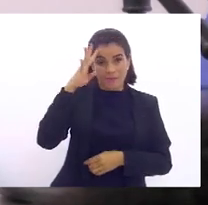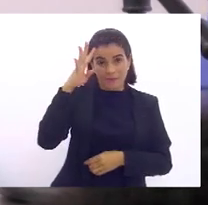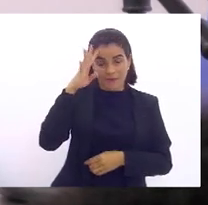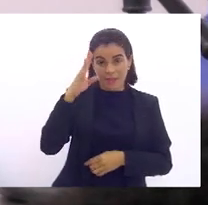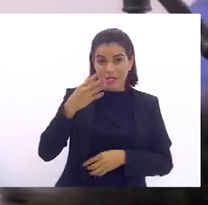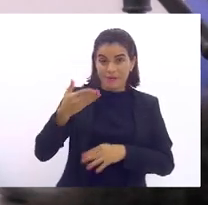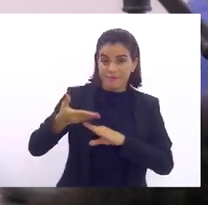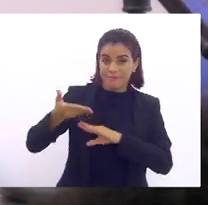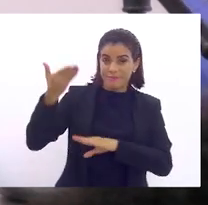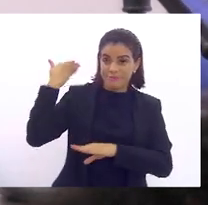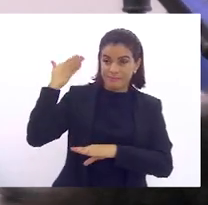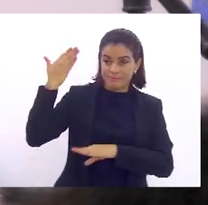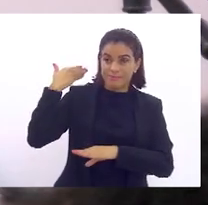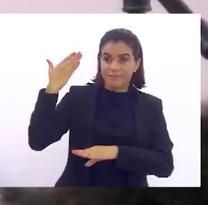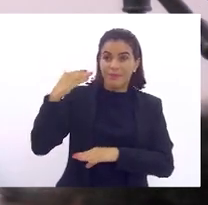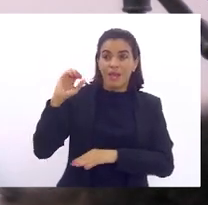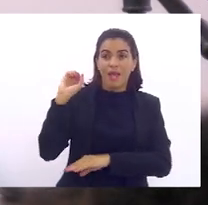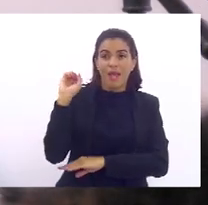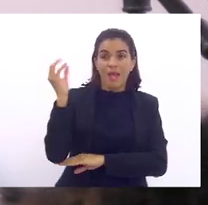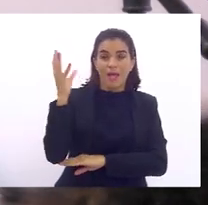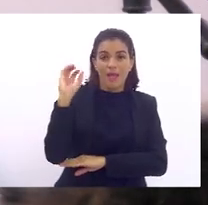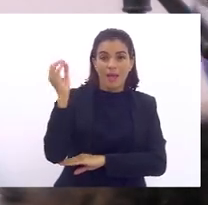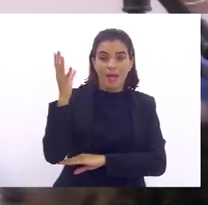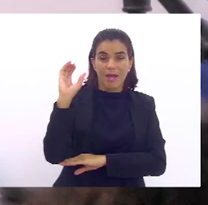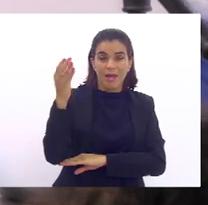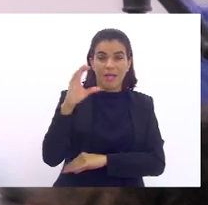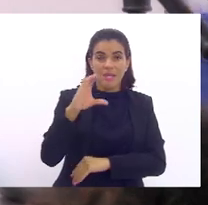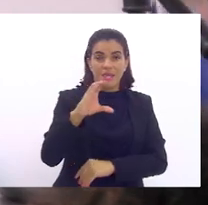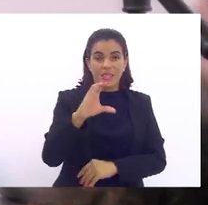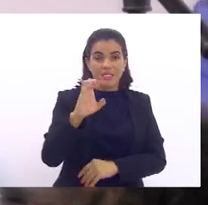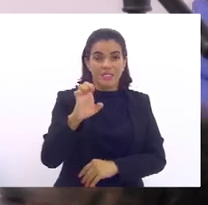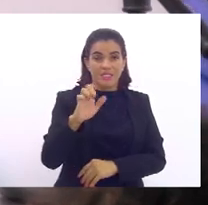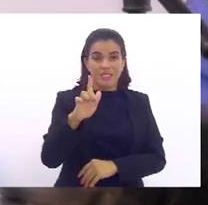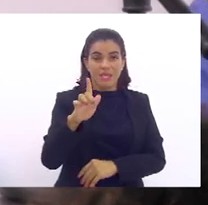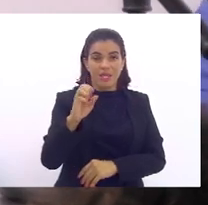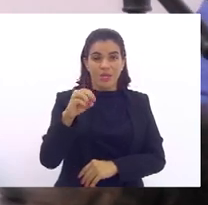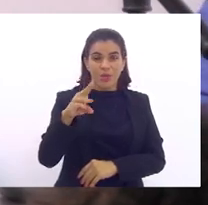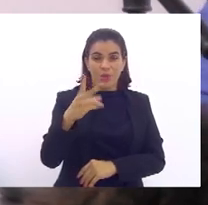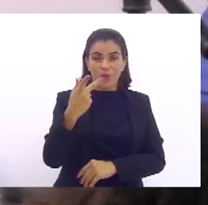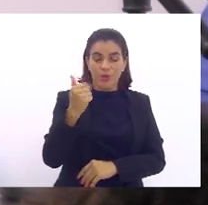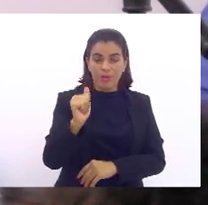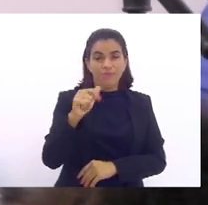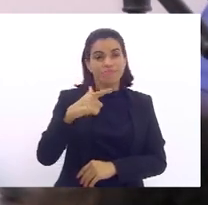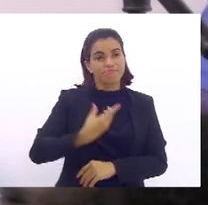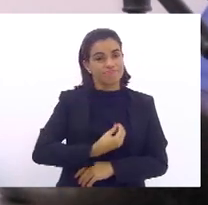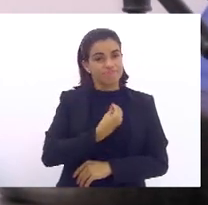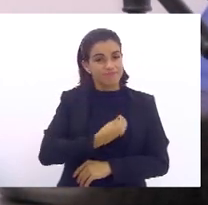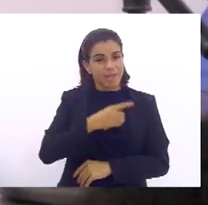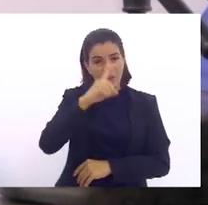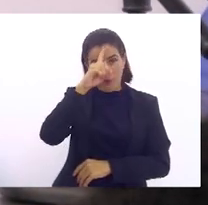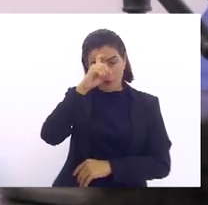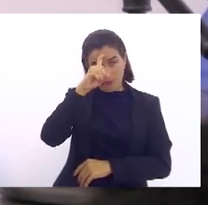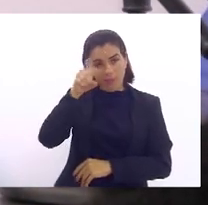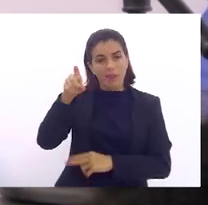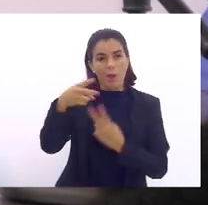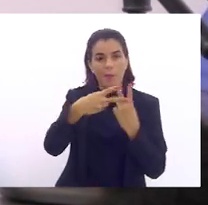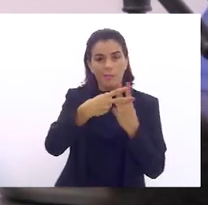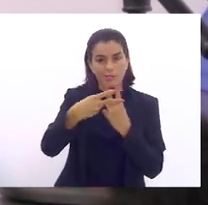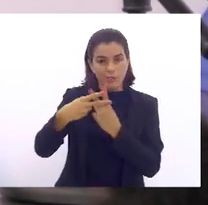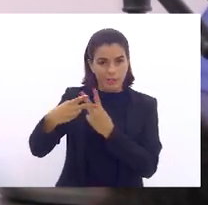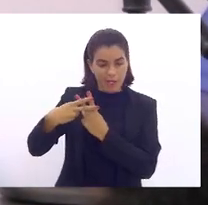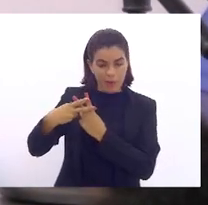notícia que agora a ambulância da rede segonha está lá na unidade materna infantil era uma demanda muito